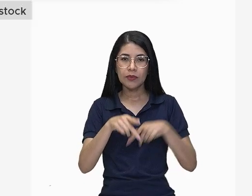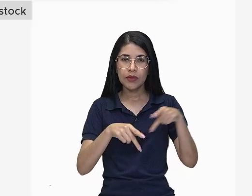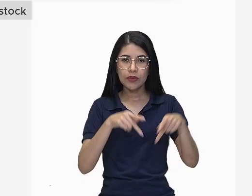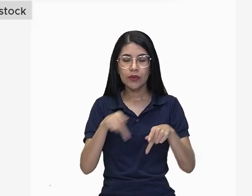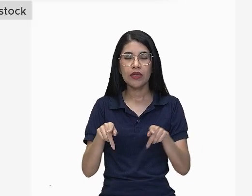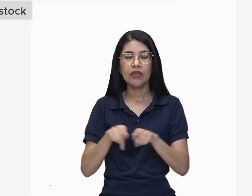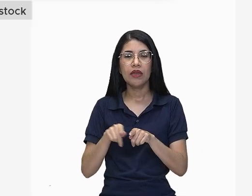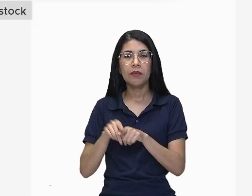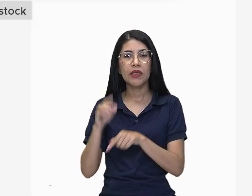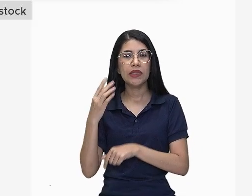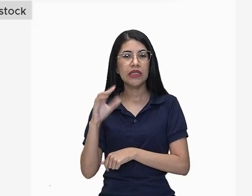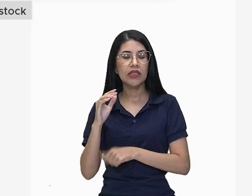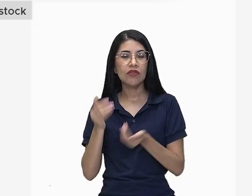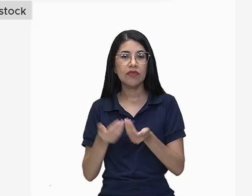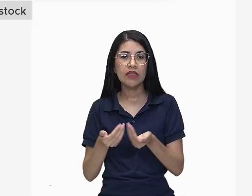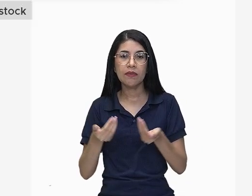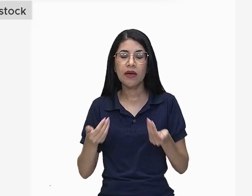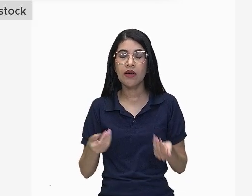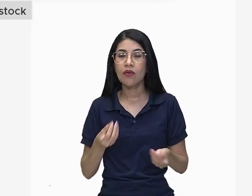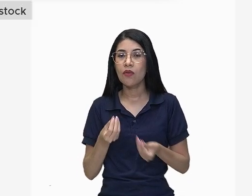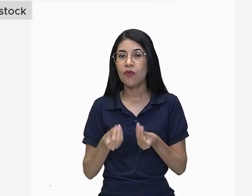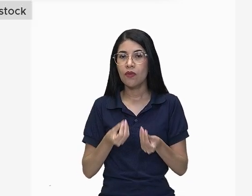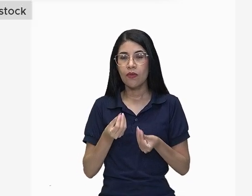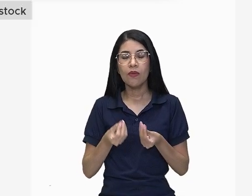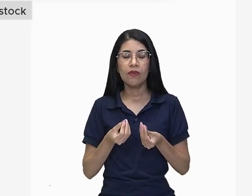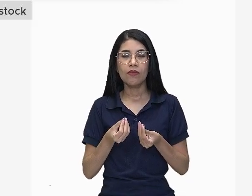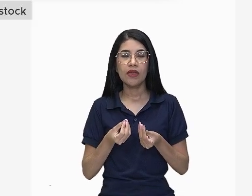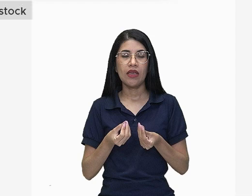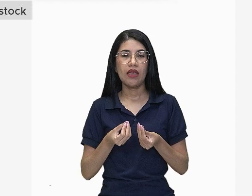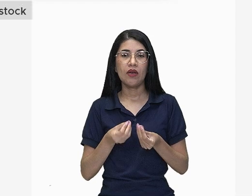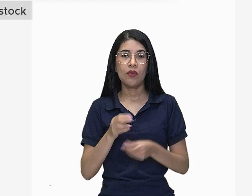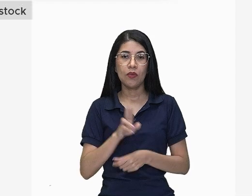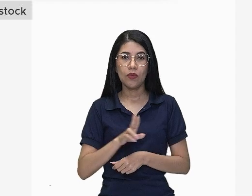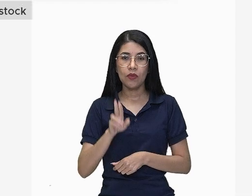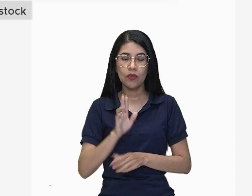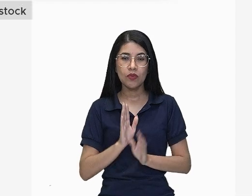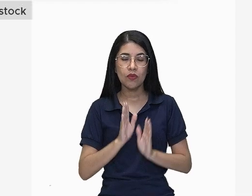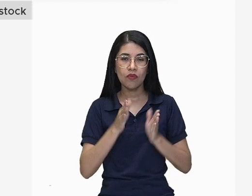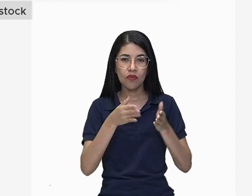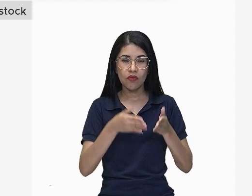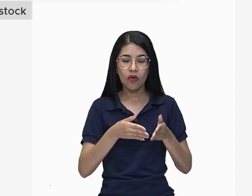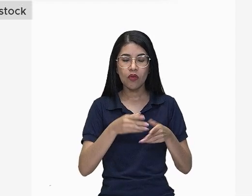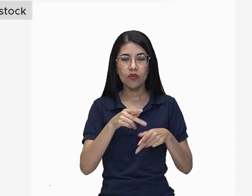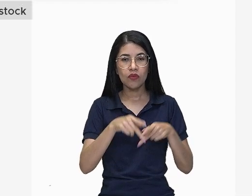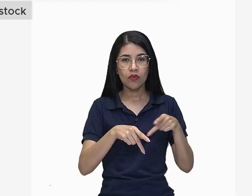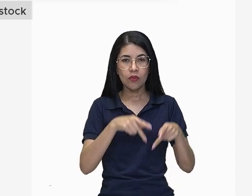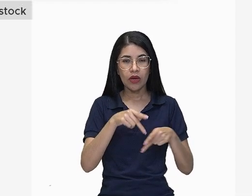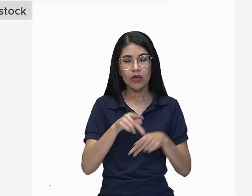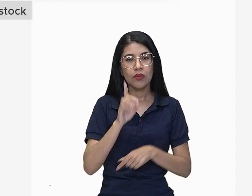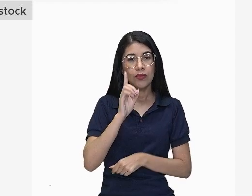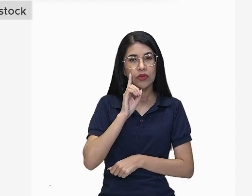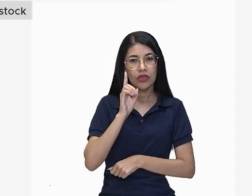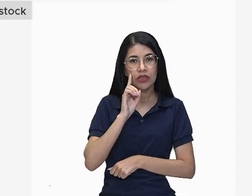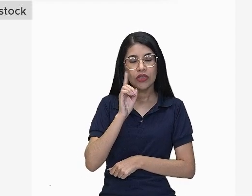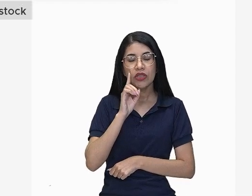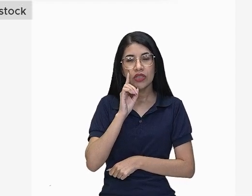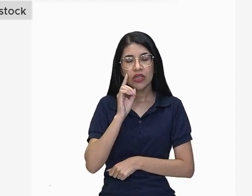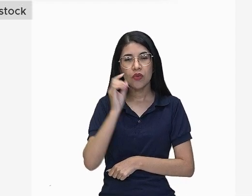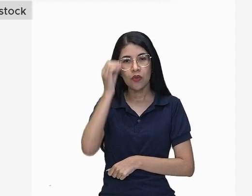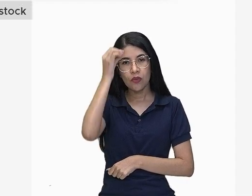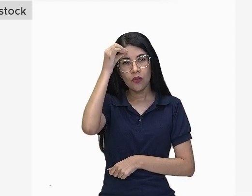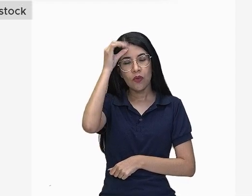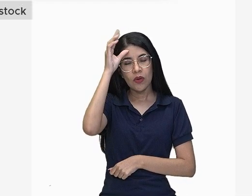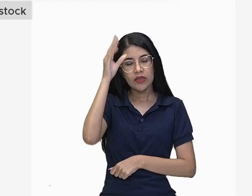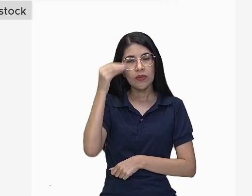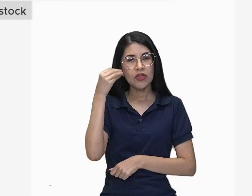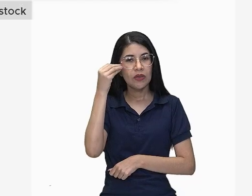fazer essa separação. O que é realmente, né, que as pessoas usam no dia a dia, ali por conhecimento,